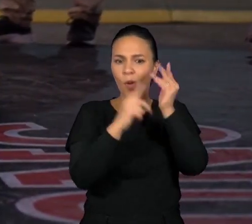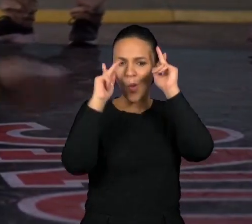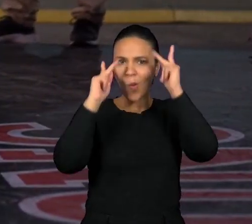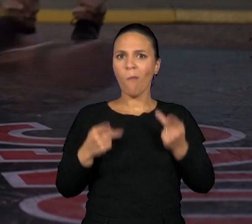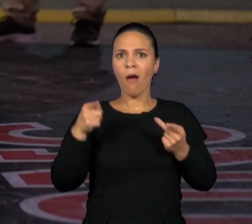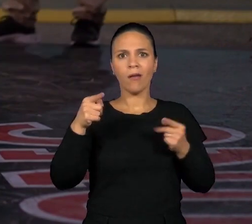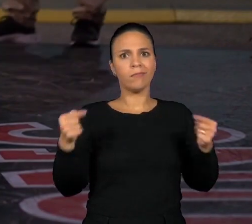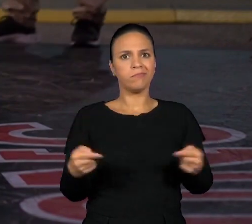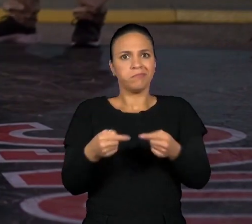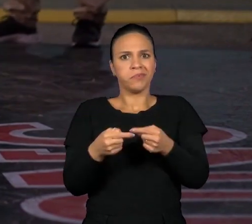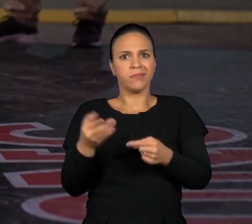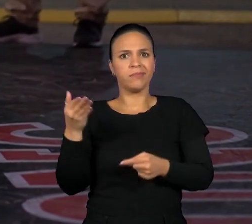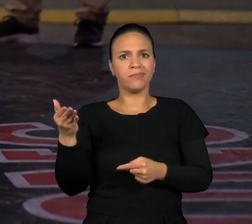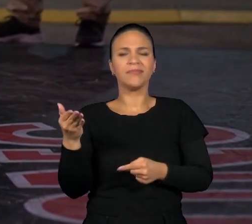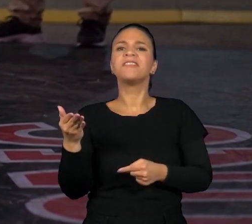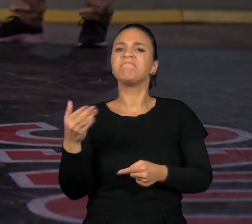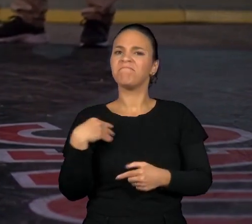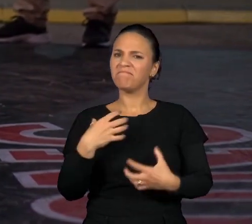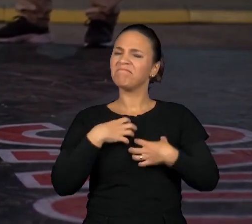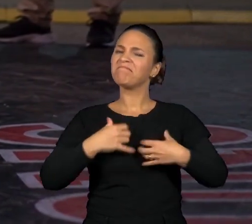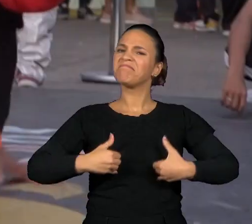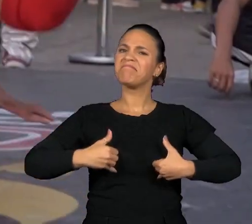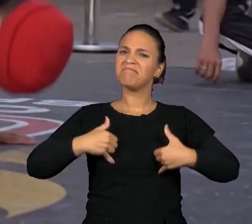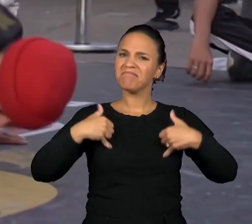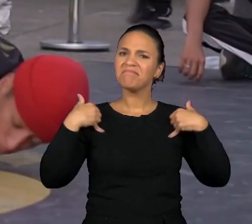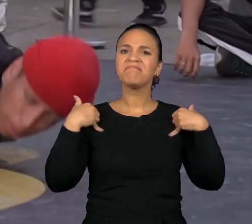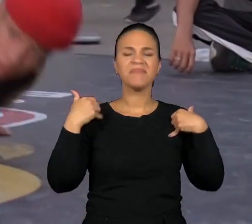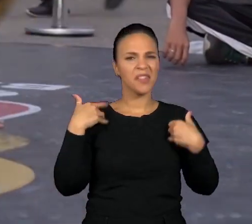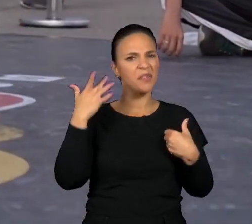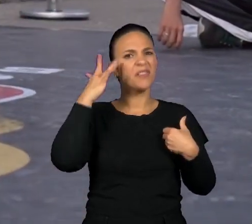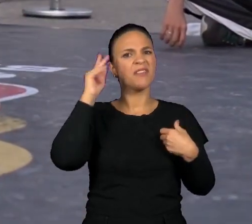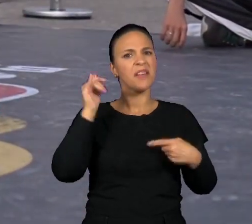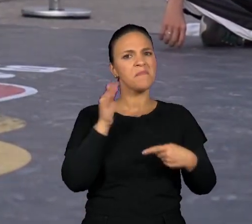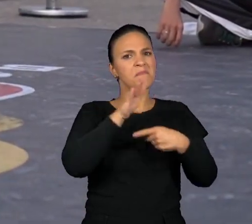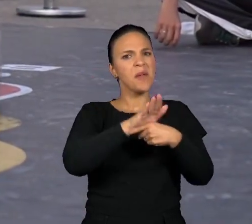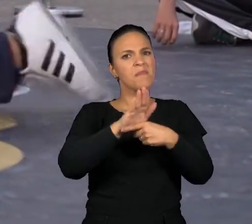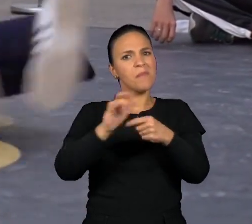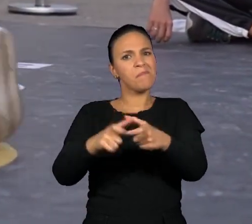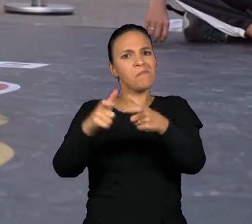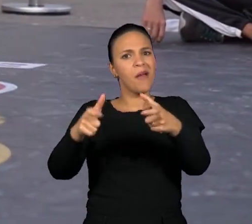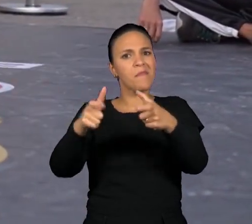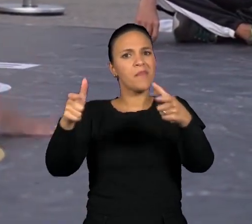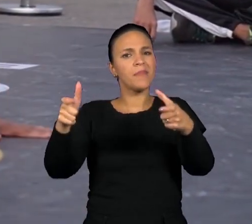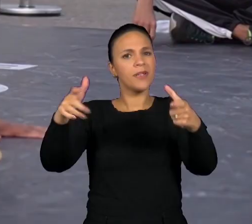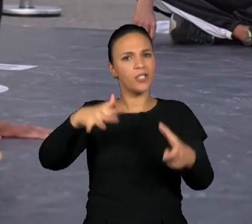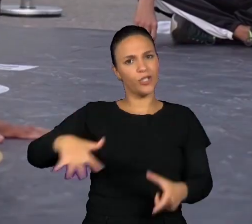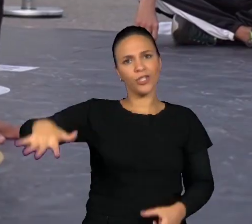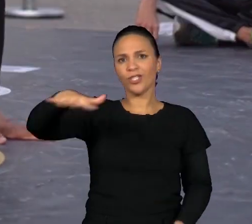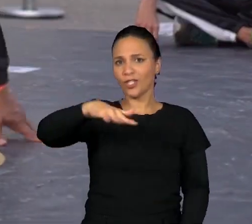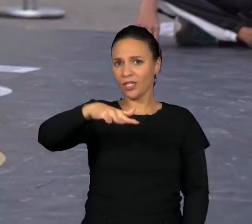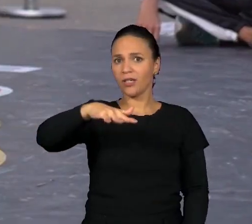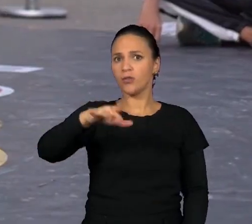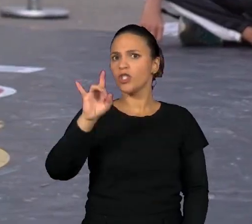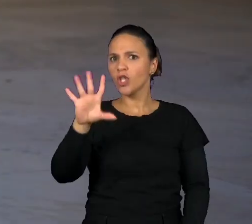que existe. É muito gratificante e eu acho que isso vai ajudar com o crescimento geral, não só pelo lado artístico, mas toda